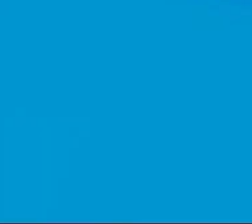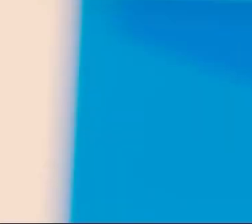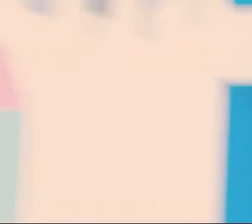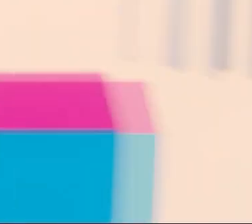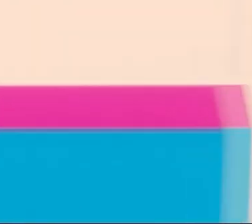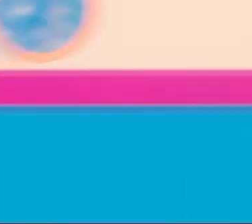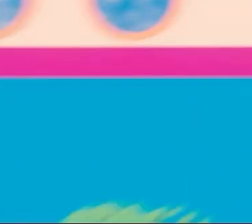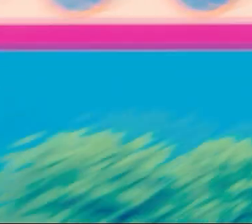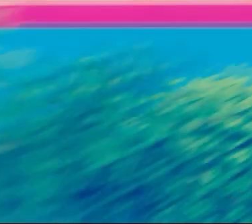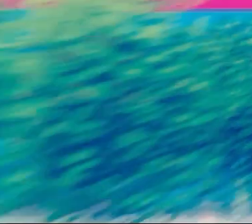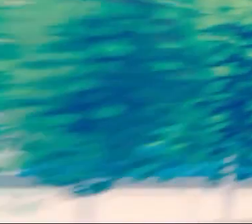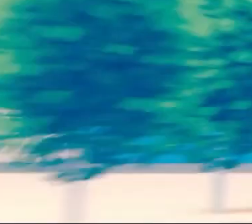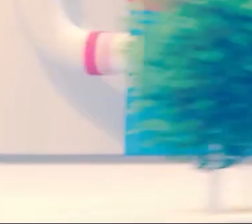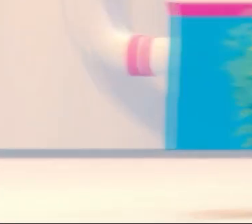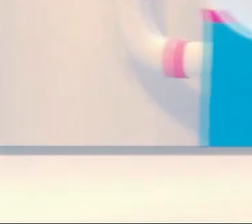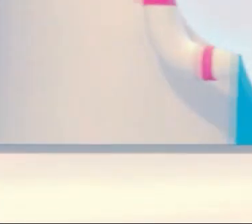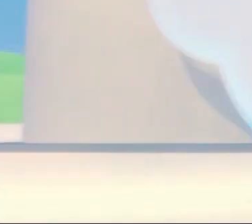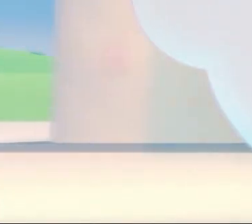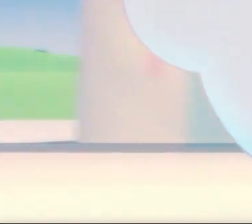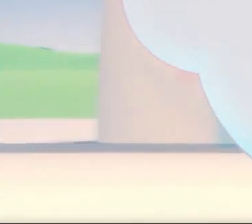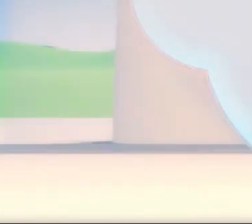fabricar.